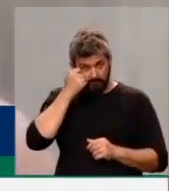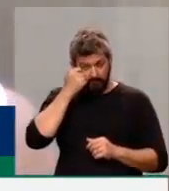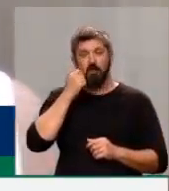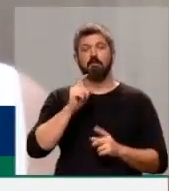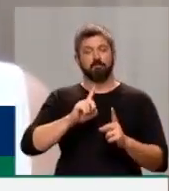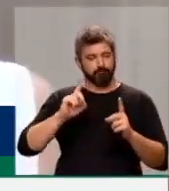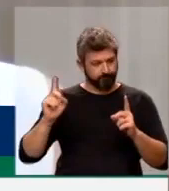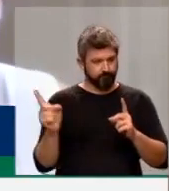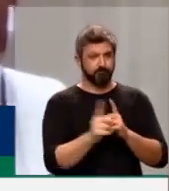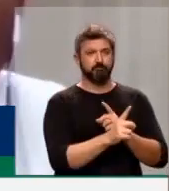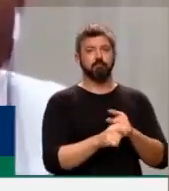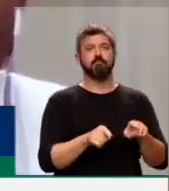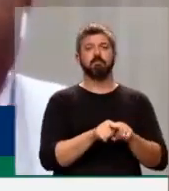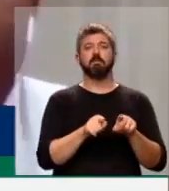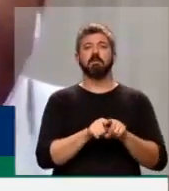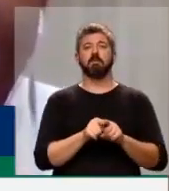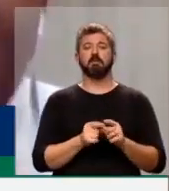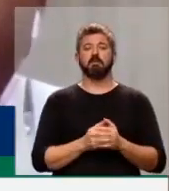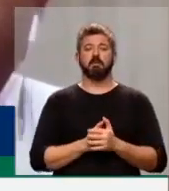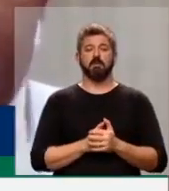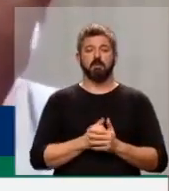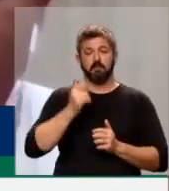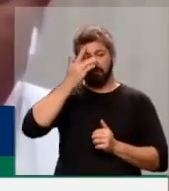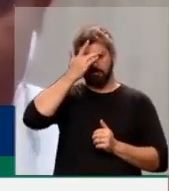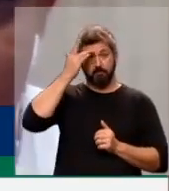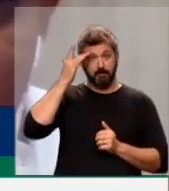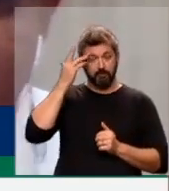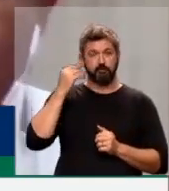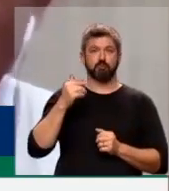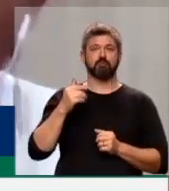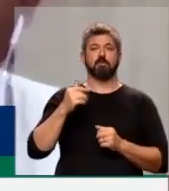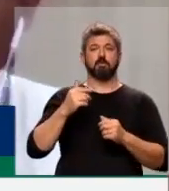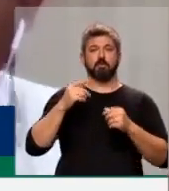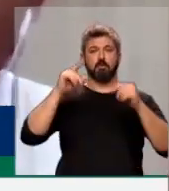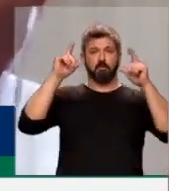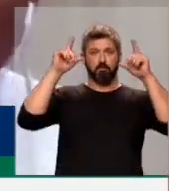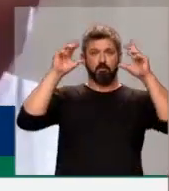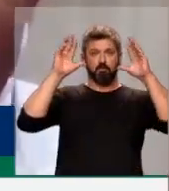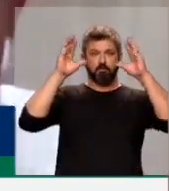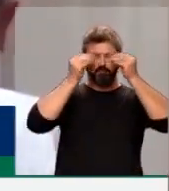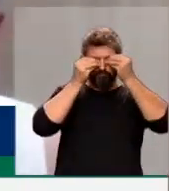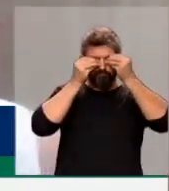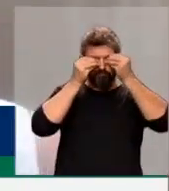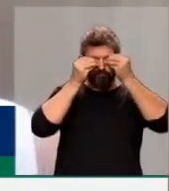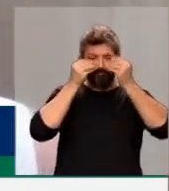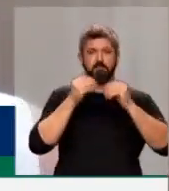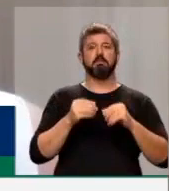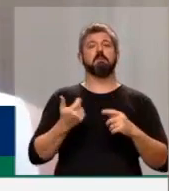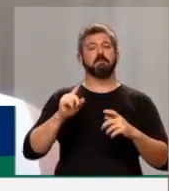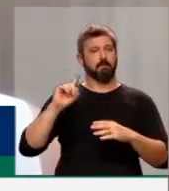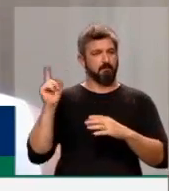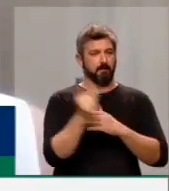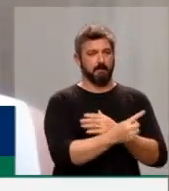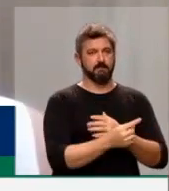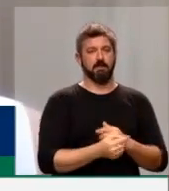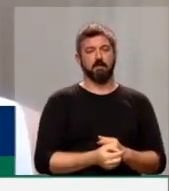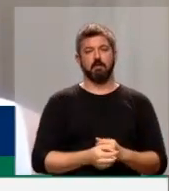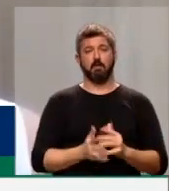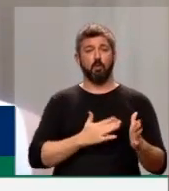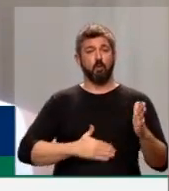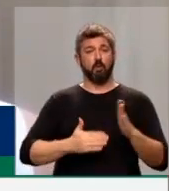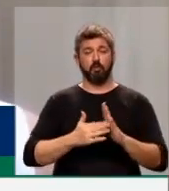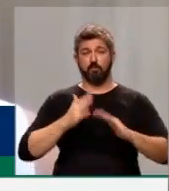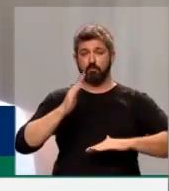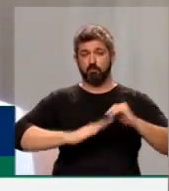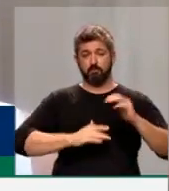na frente. Que se é uma pessoa negra que perdeu a visão rapidamente, pode ser um glaucoma, tem que passar na frente. Todo